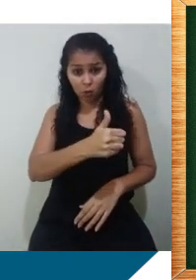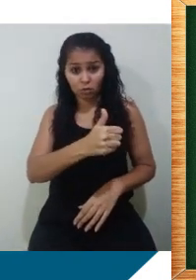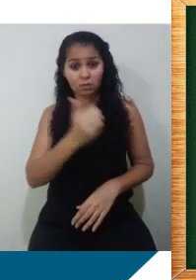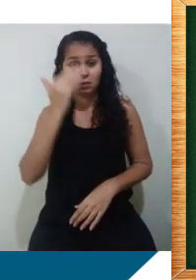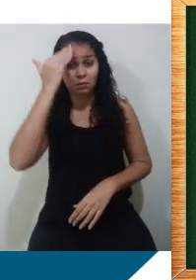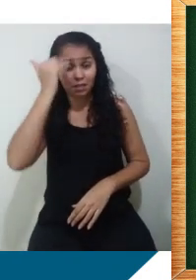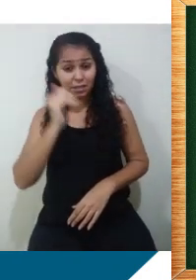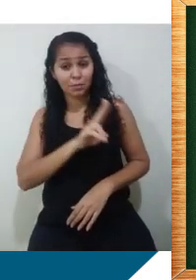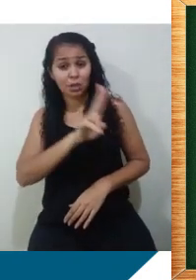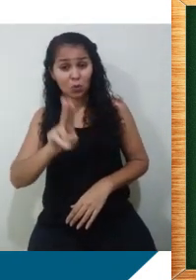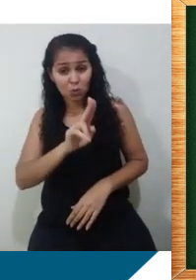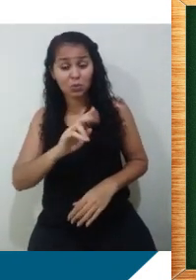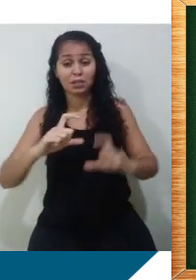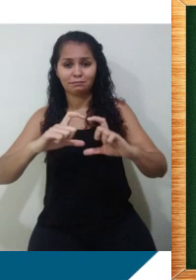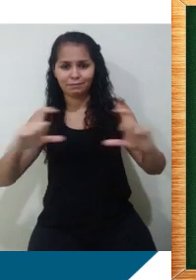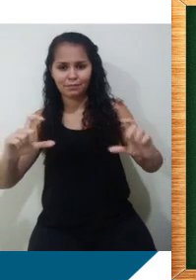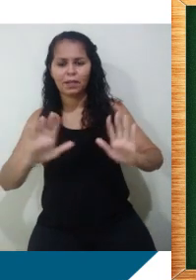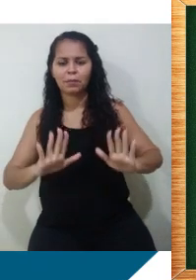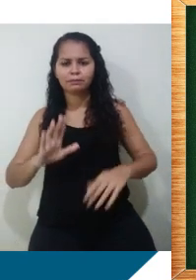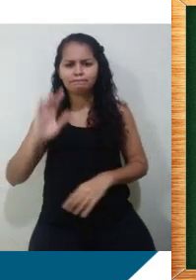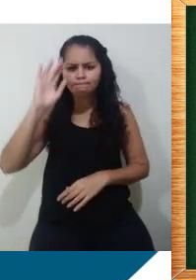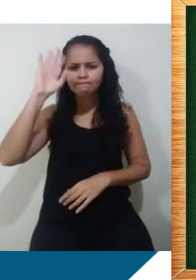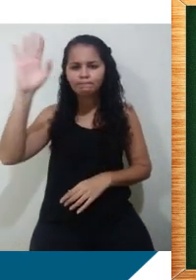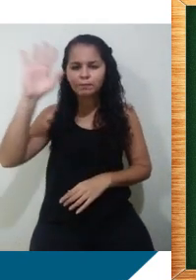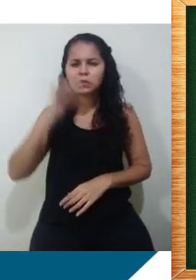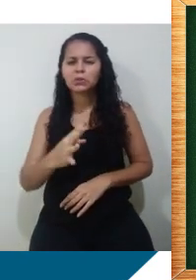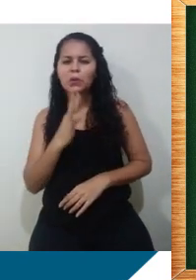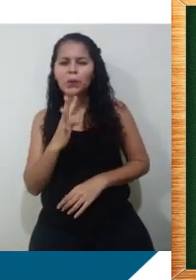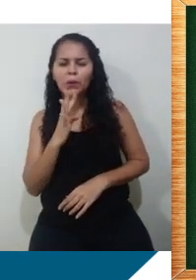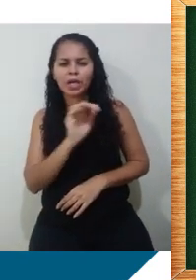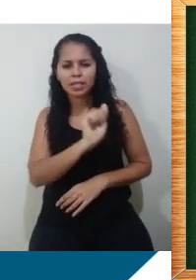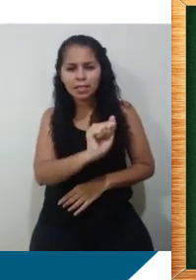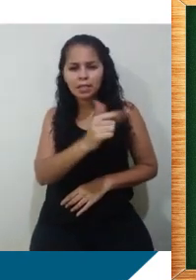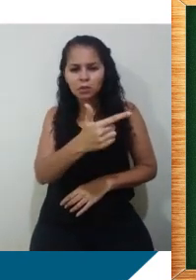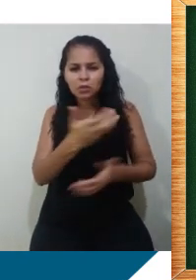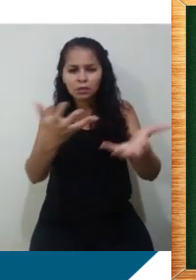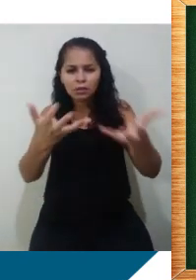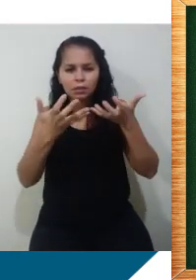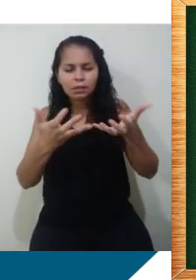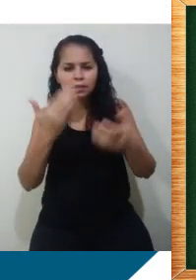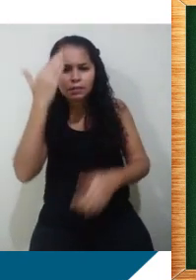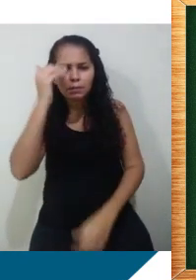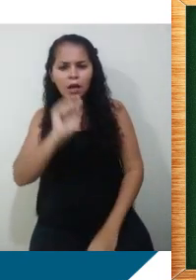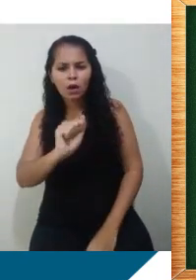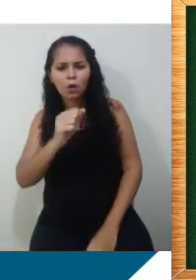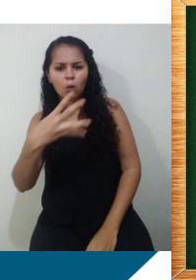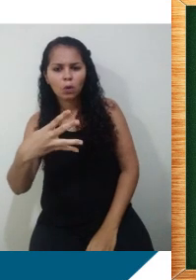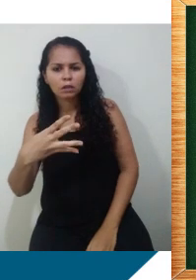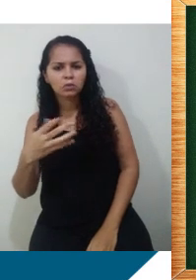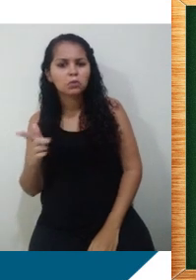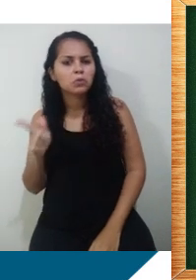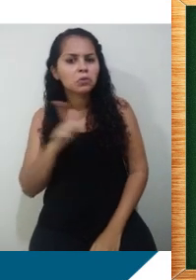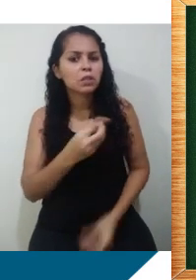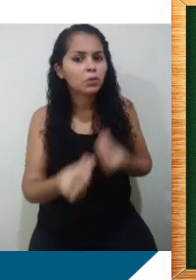termo geral. Então, vamos supor que você conhece o A2 e quer calcular o A4. Você consegue verificar se esta